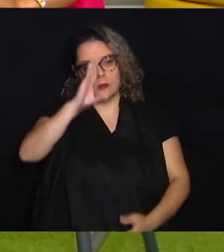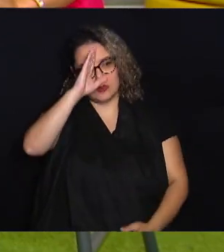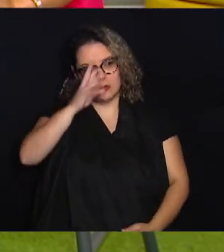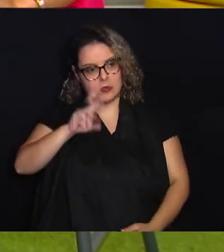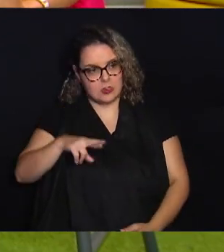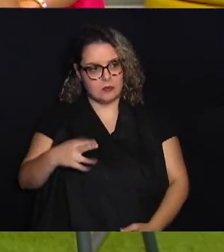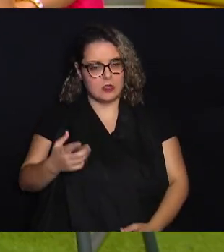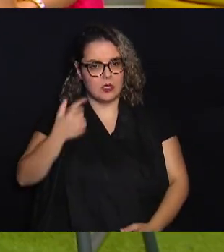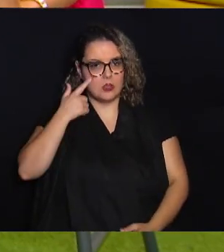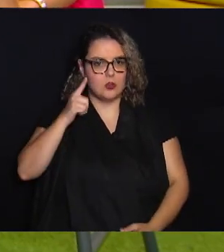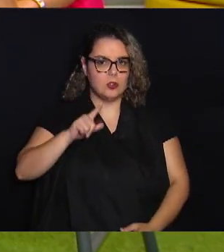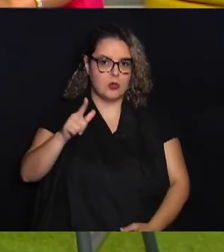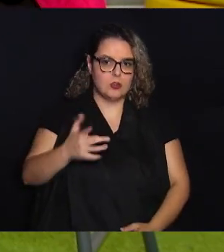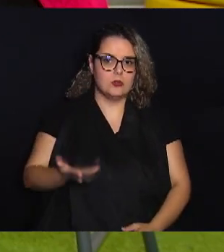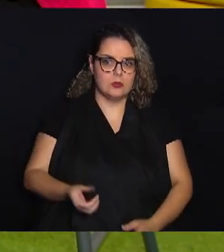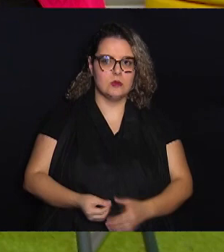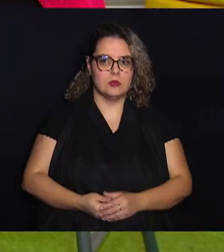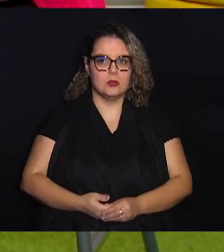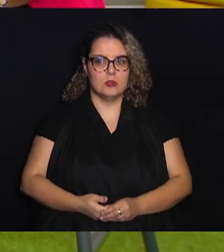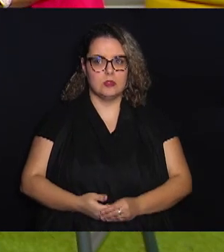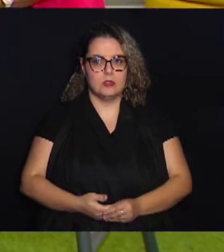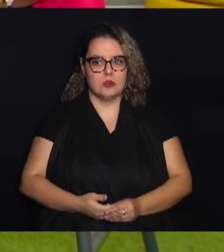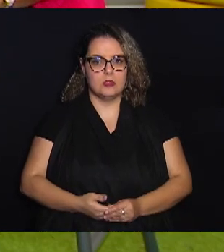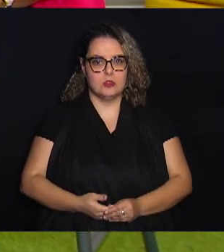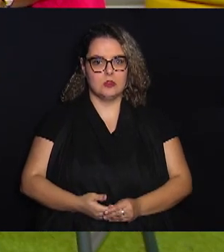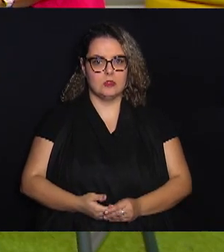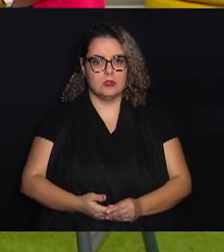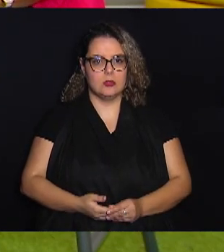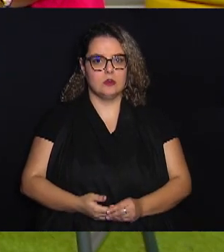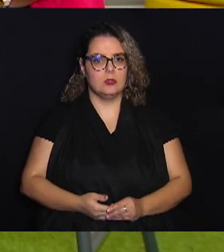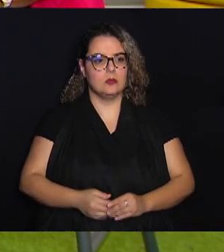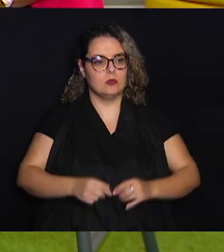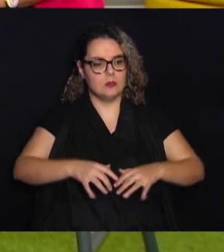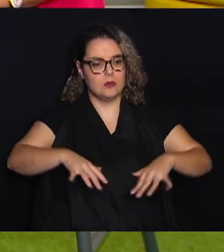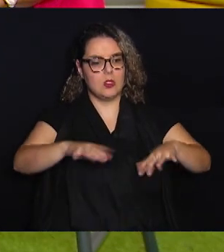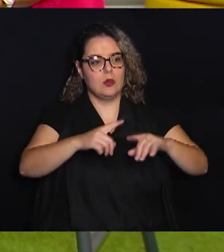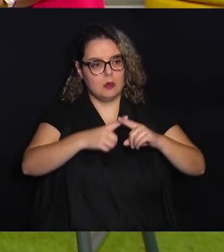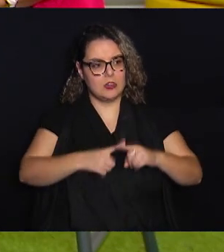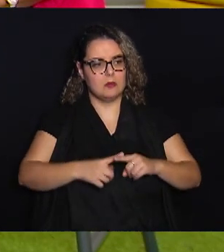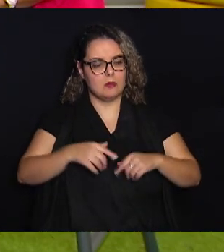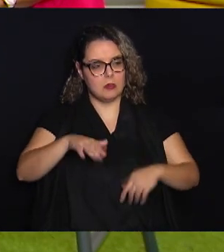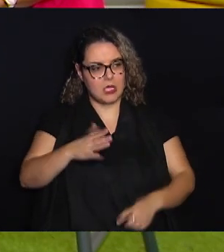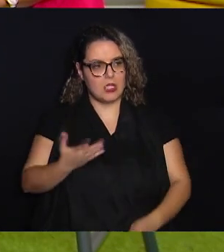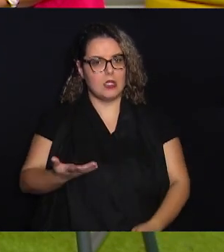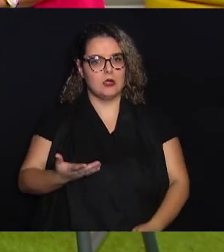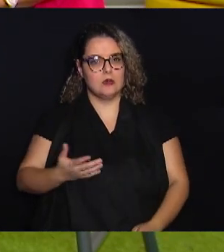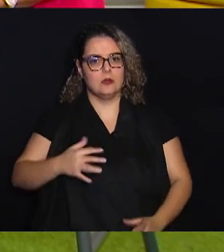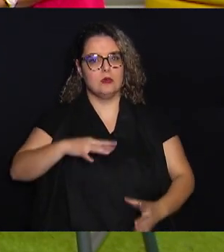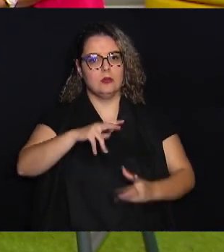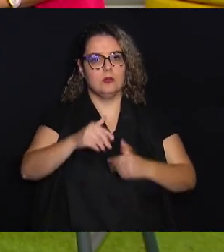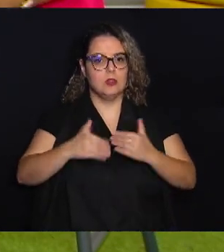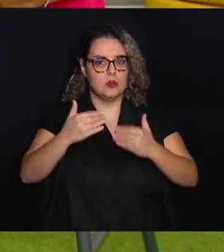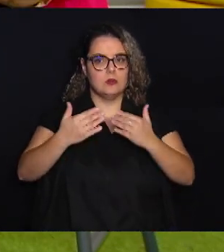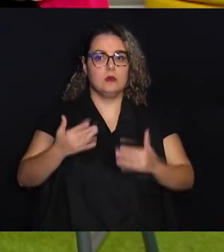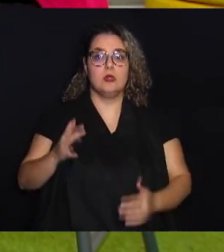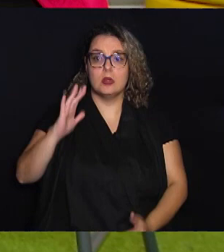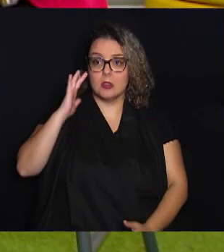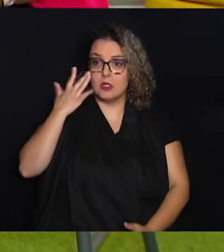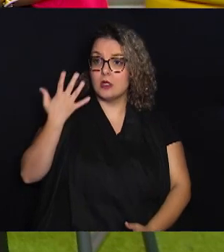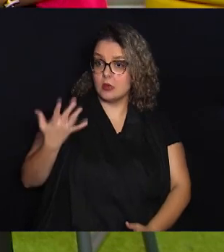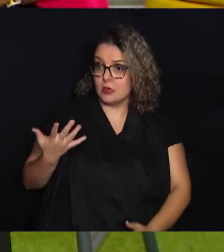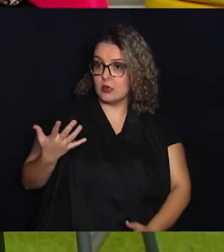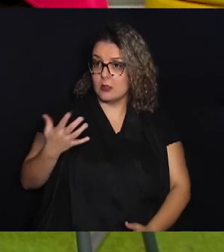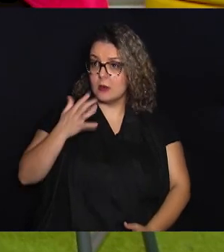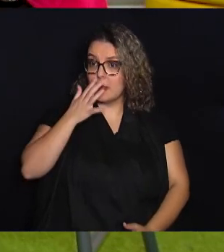motivo, assim? Evidentemente uma competição mais forte no mercado, enfim, o mundo se... eu acho que